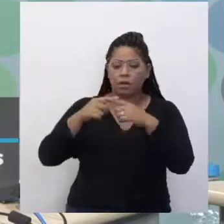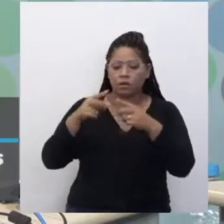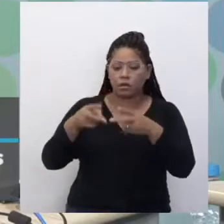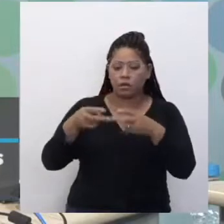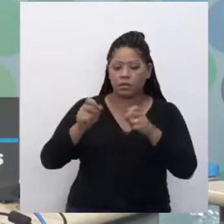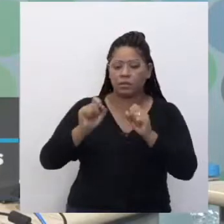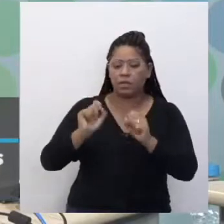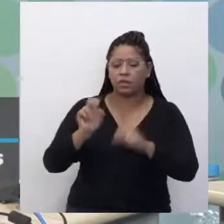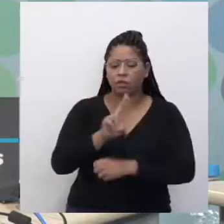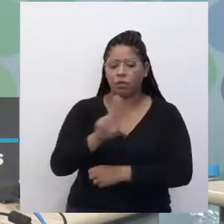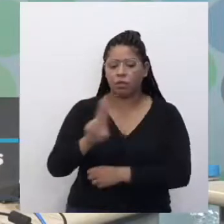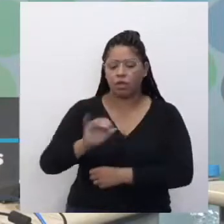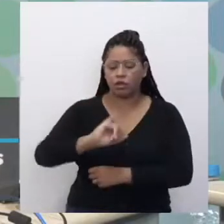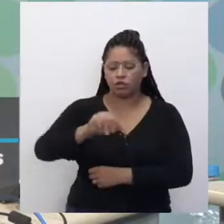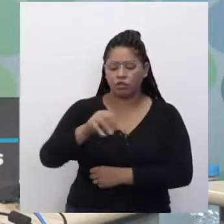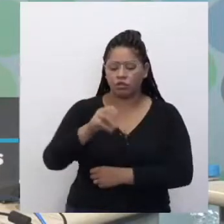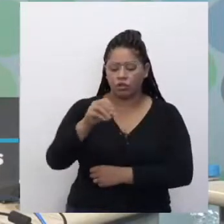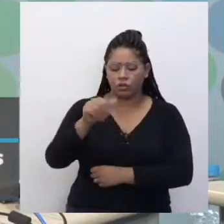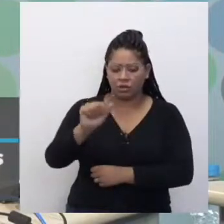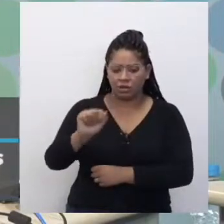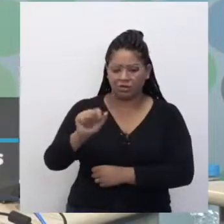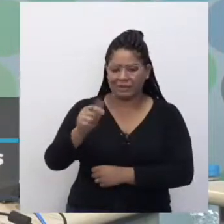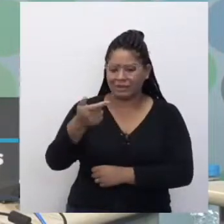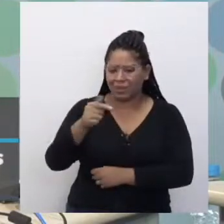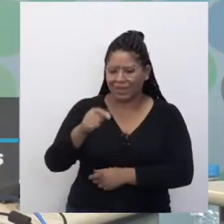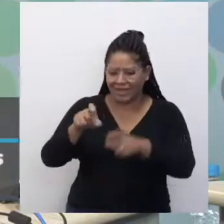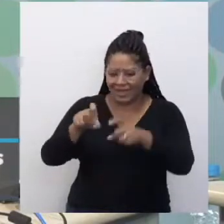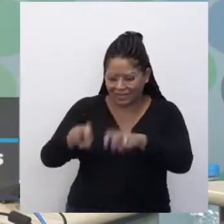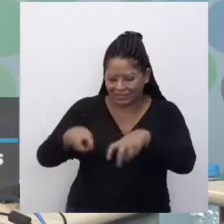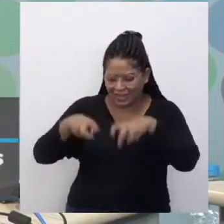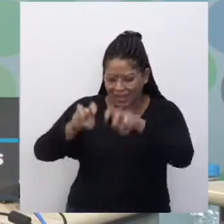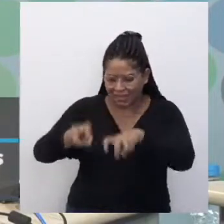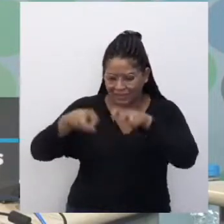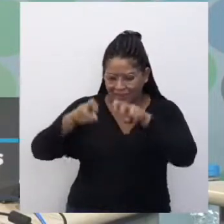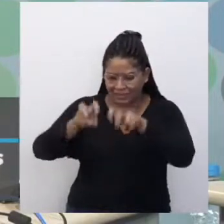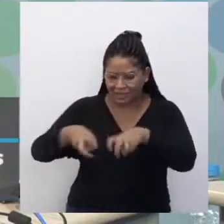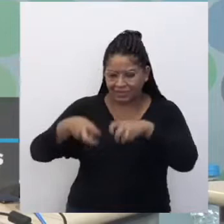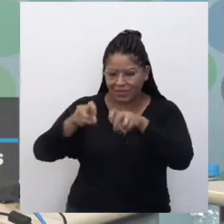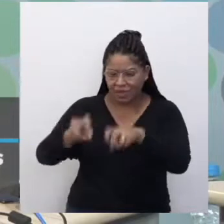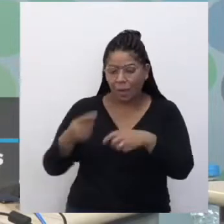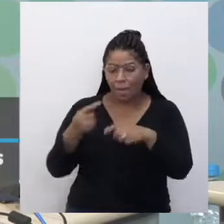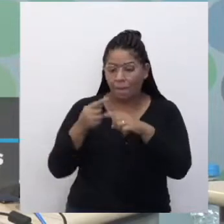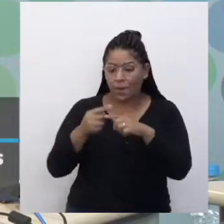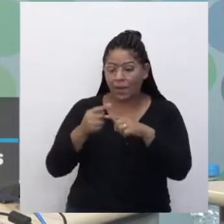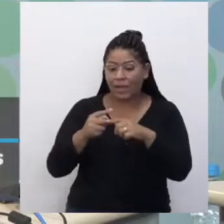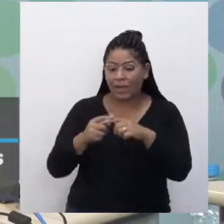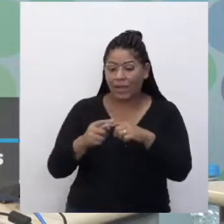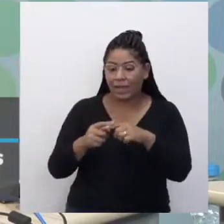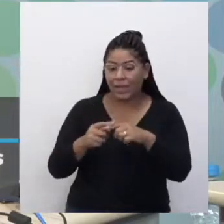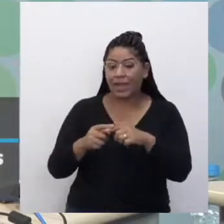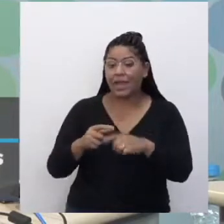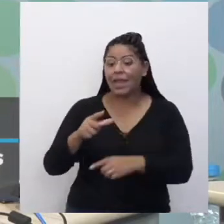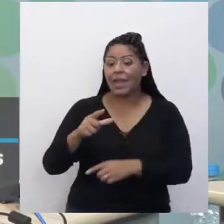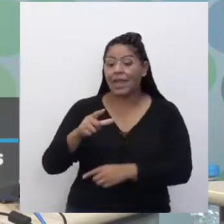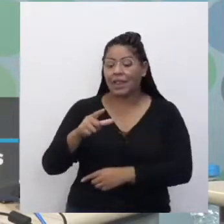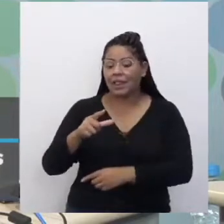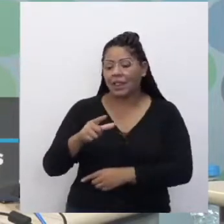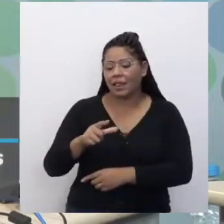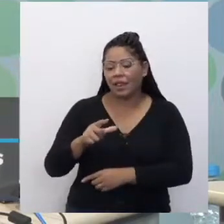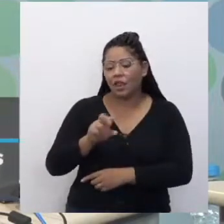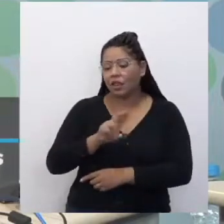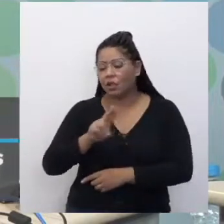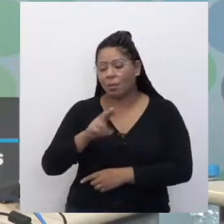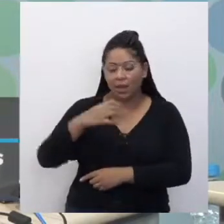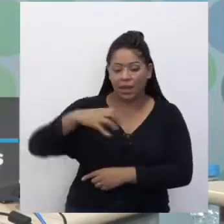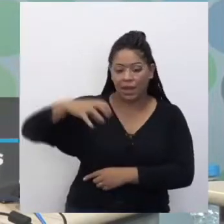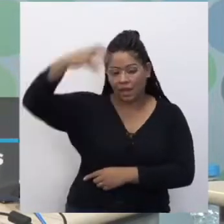chamava João Sem Terra. Por que ele tem esse nome, João Sem Terra, né? Ele era considerado um rei tanto quanto perdulário, né? Os